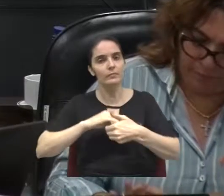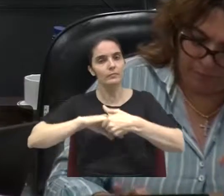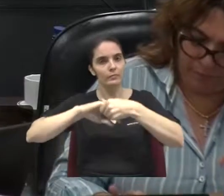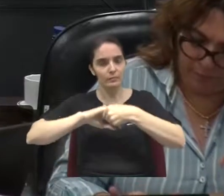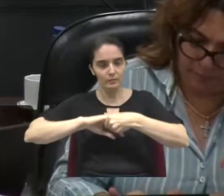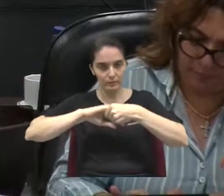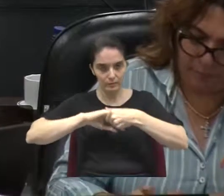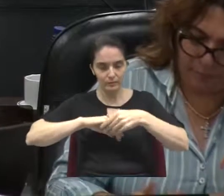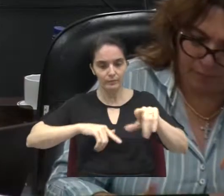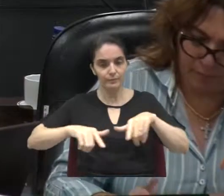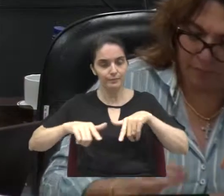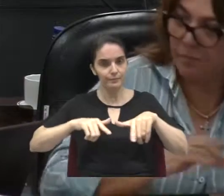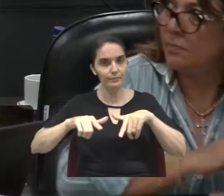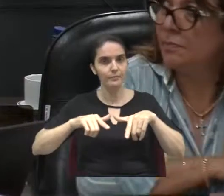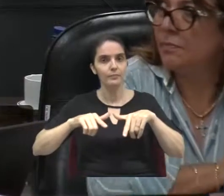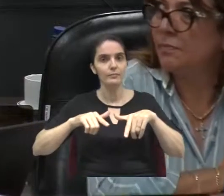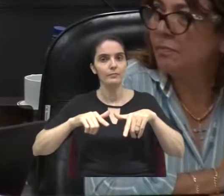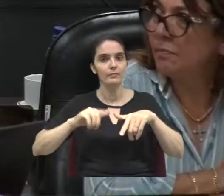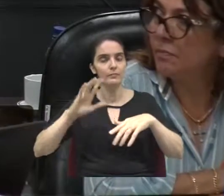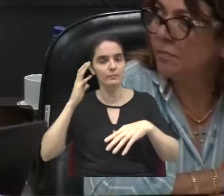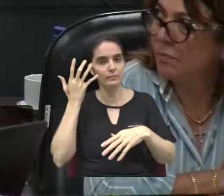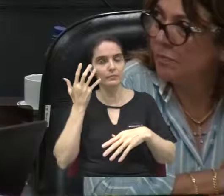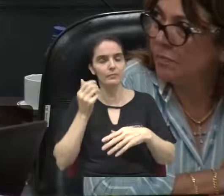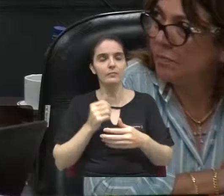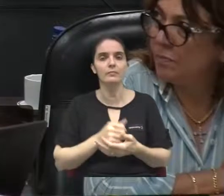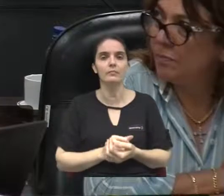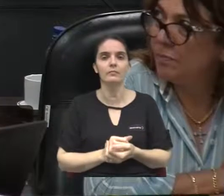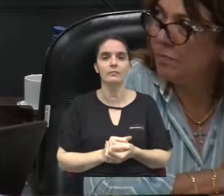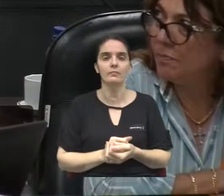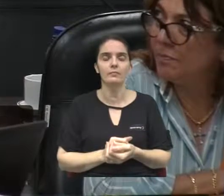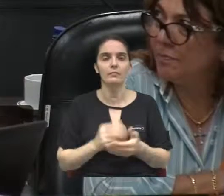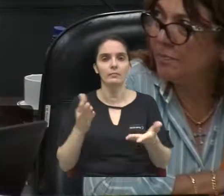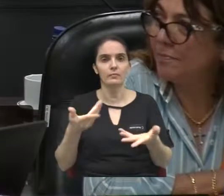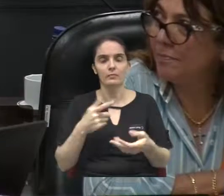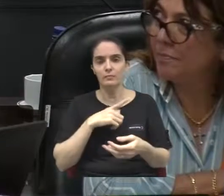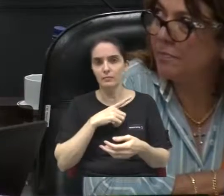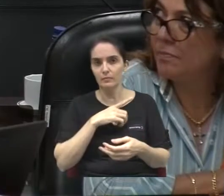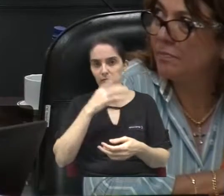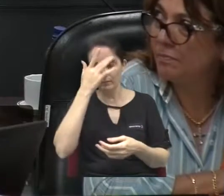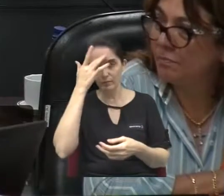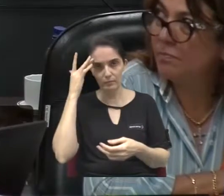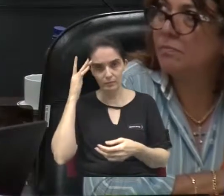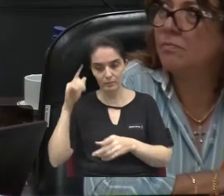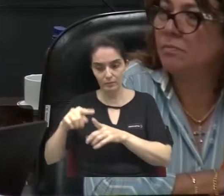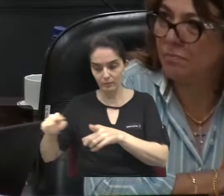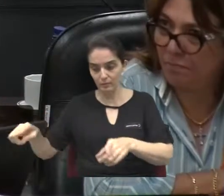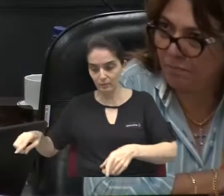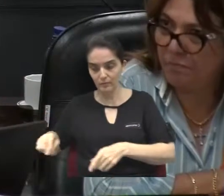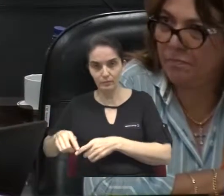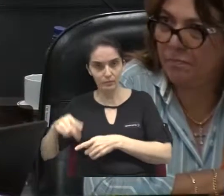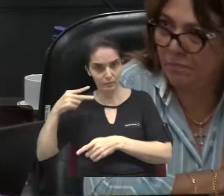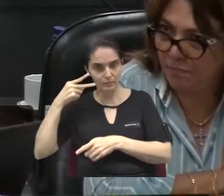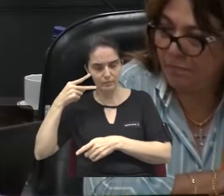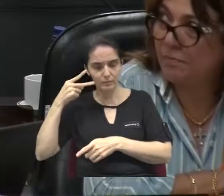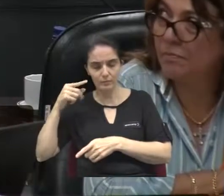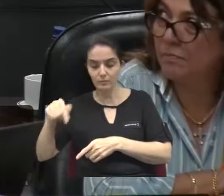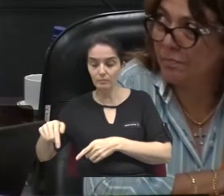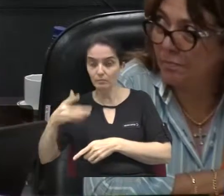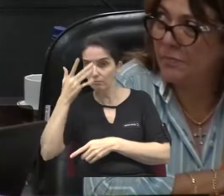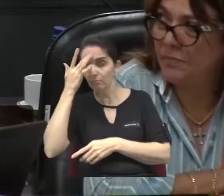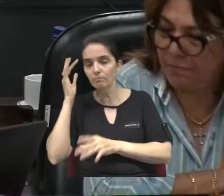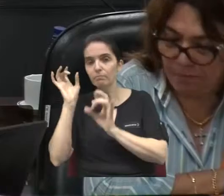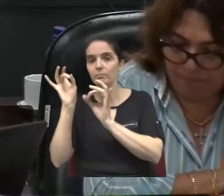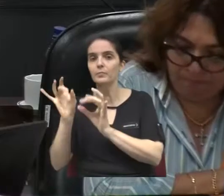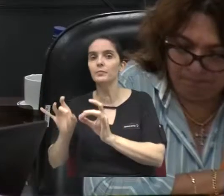feito junto ao gabinete. Hoje nós temos alguém lá dentro do gabinete tratando, cuidando especificamente